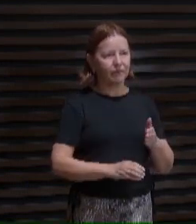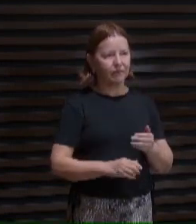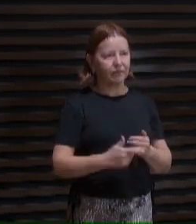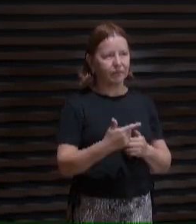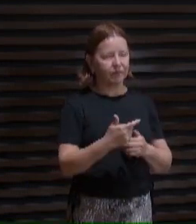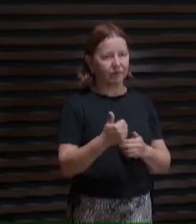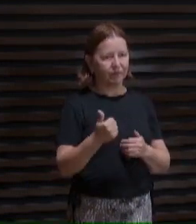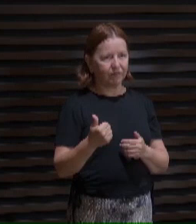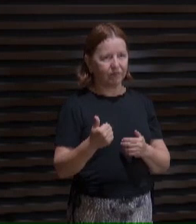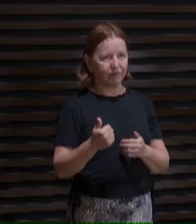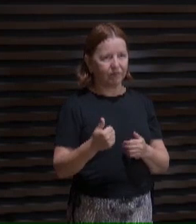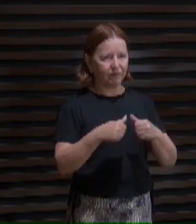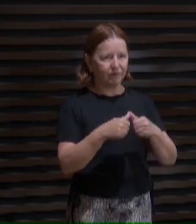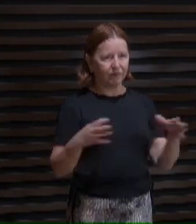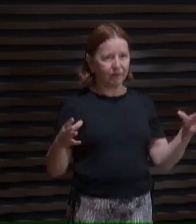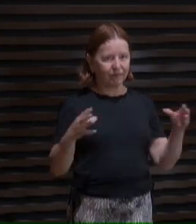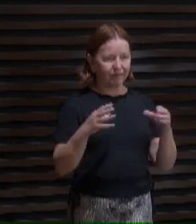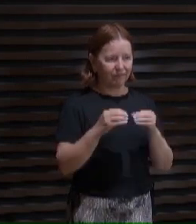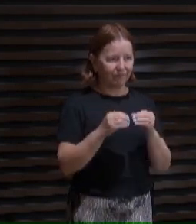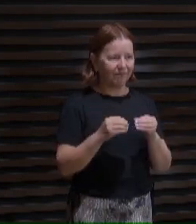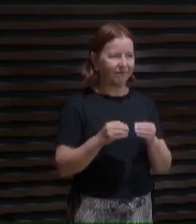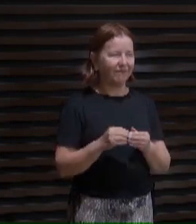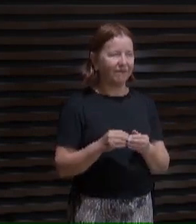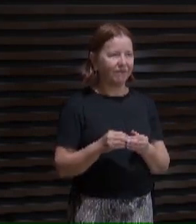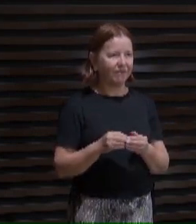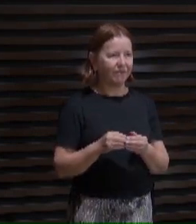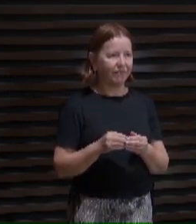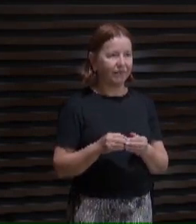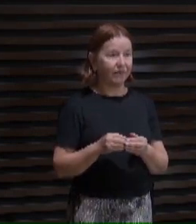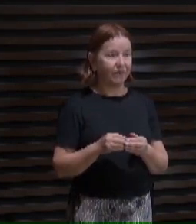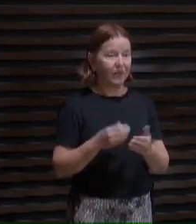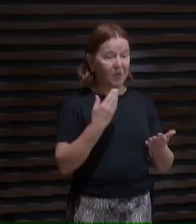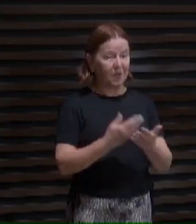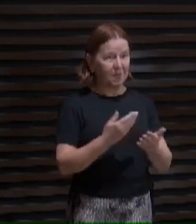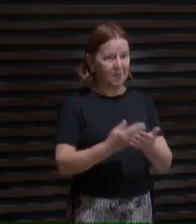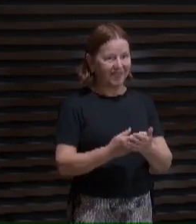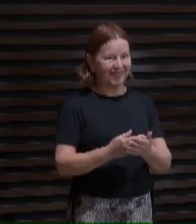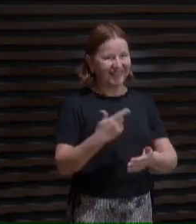estamos concluindo uma exposição que não tem fim.